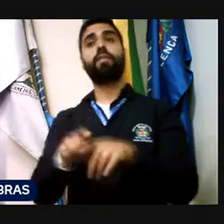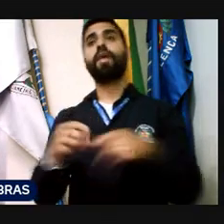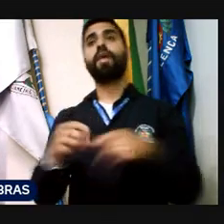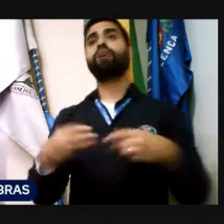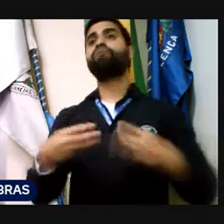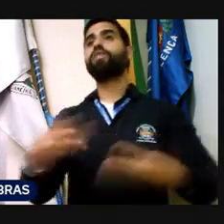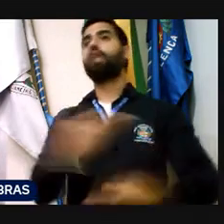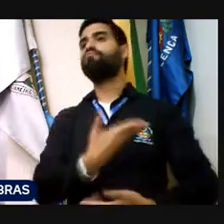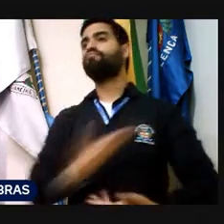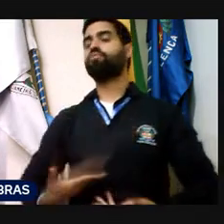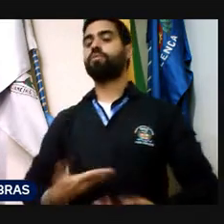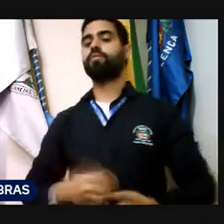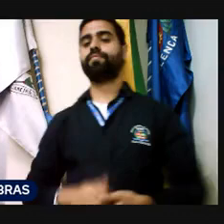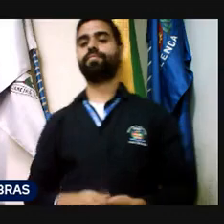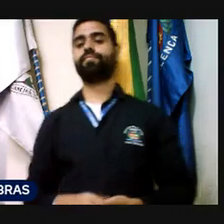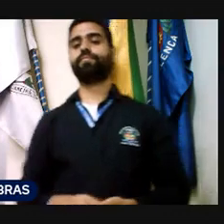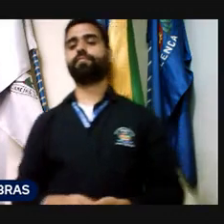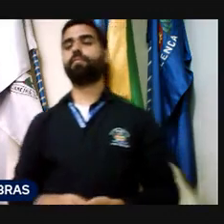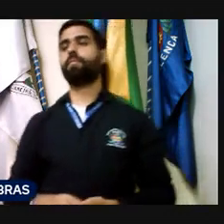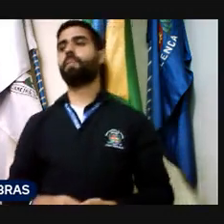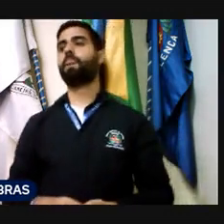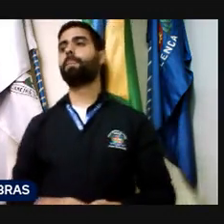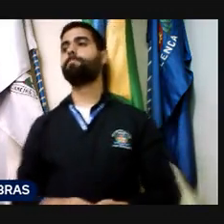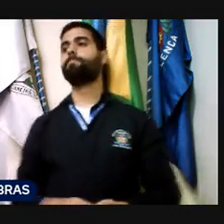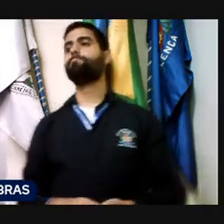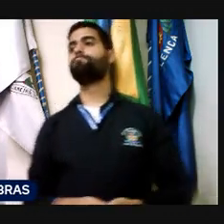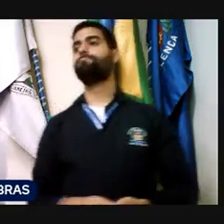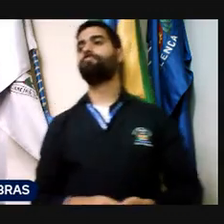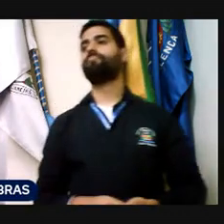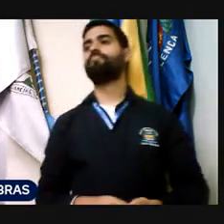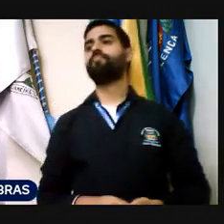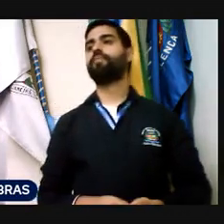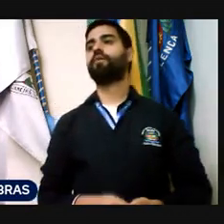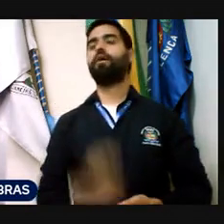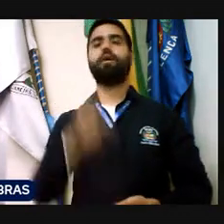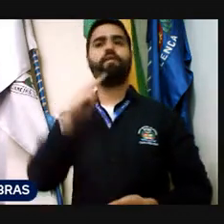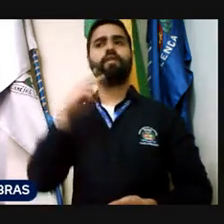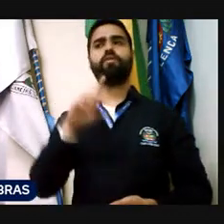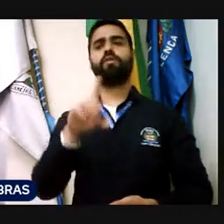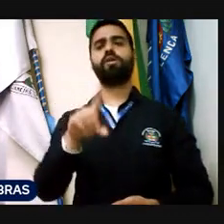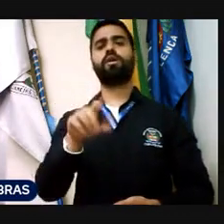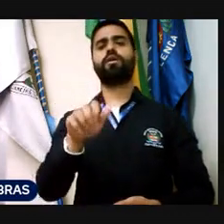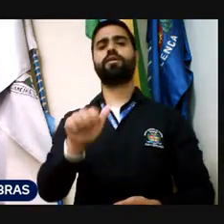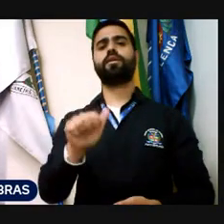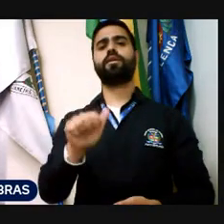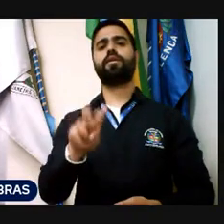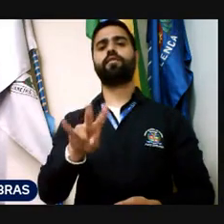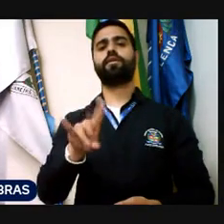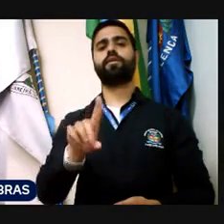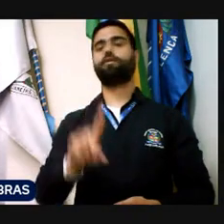Ministério Público. Sala das Sessões, 3 de agosto de 2021, vereador David Nogueira.